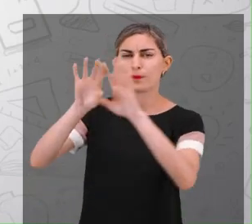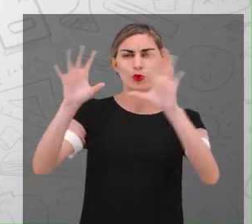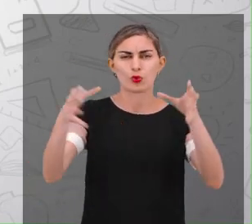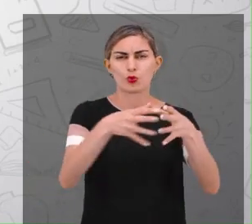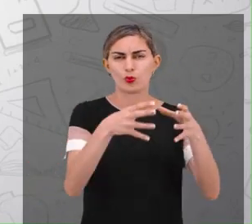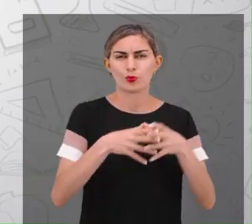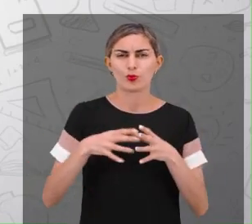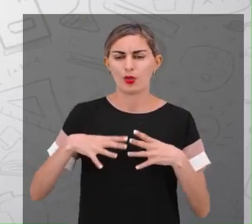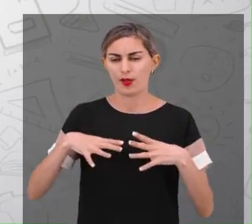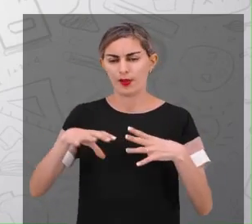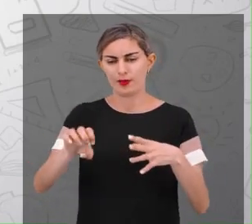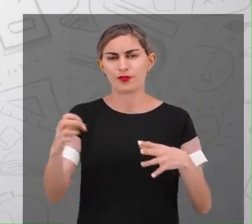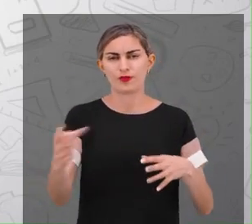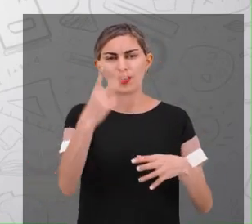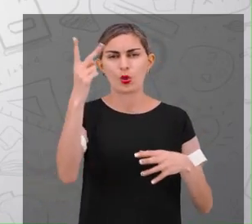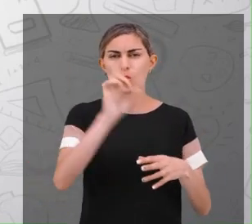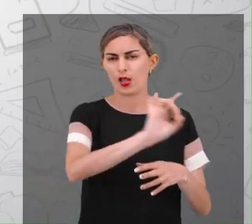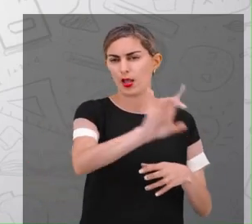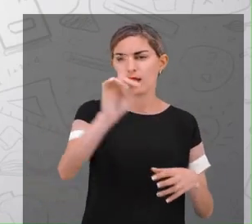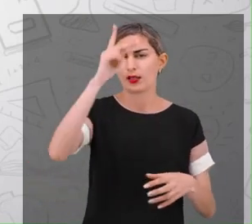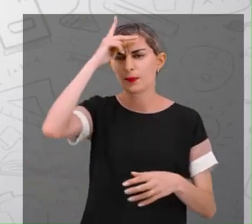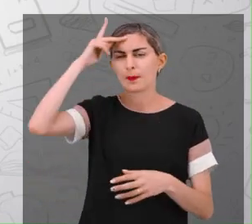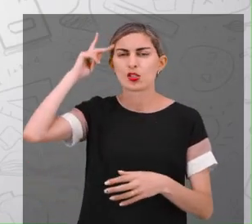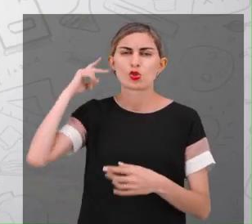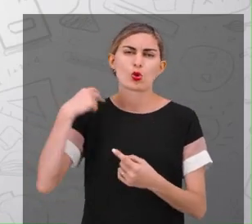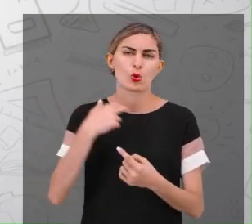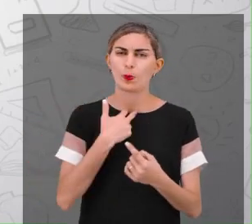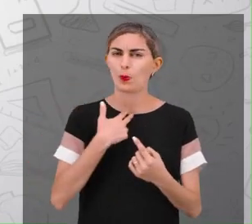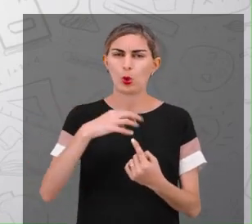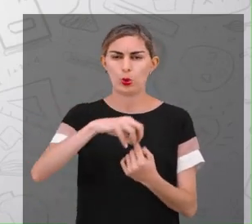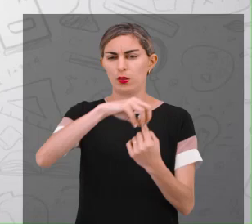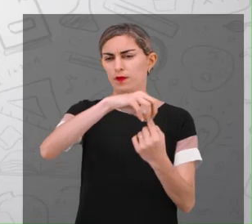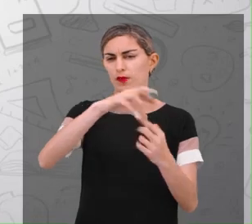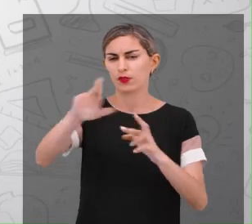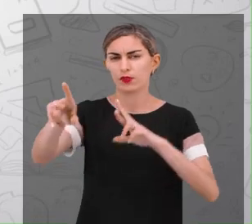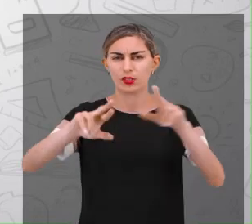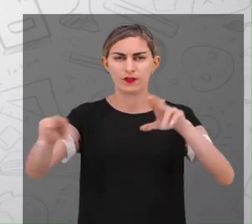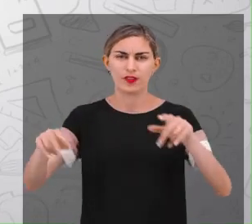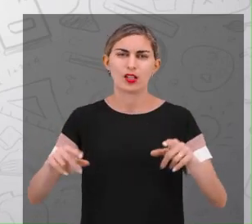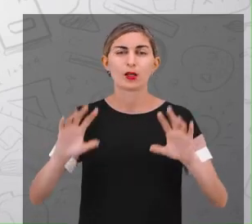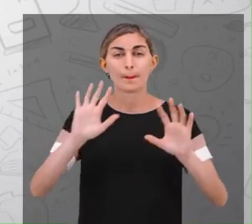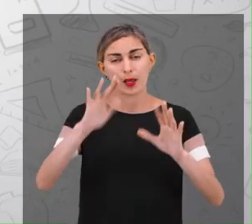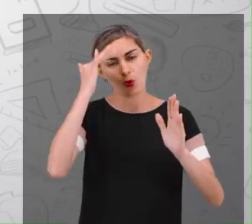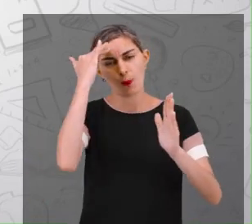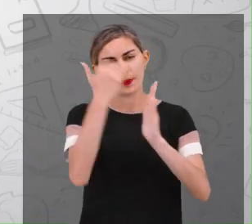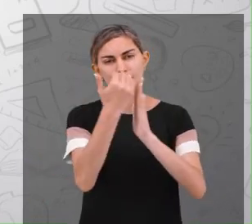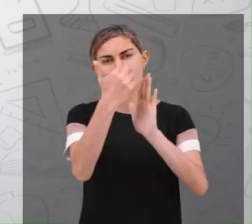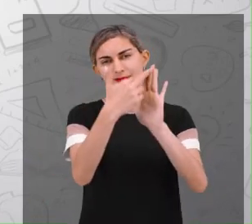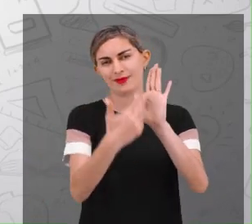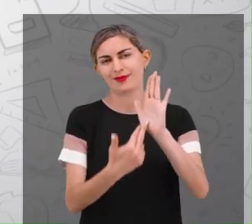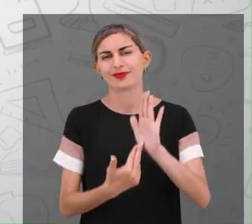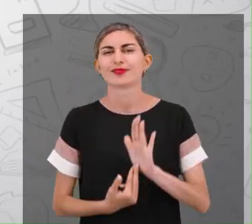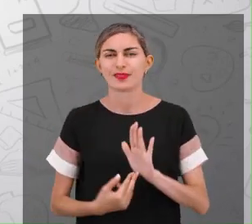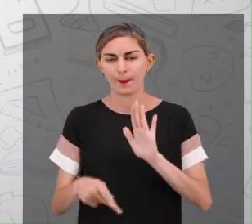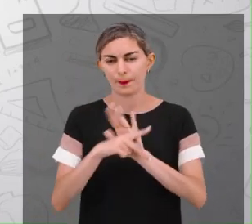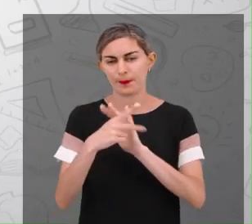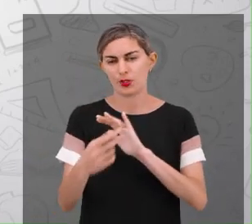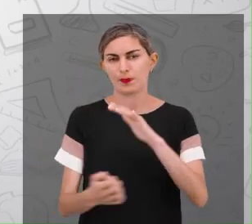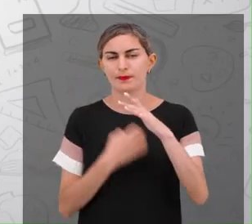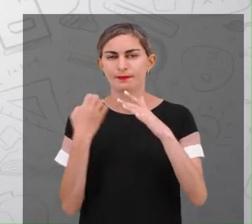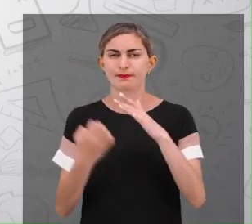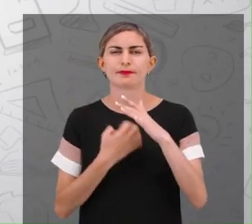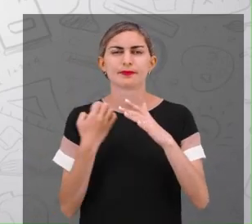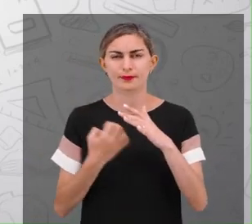éticos e valores, para que cada pessoa não possa aplicar individualmente o seu conjunto, mas sim um conjunto que seja padrão da própria